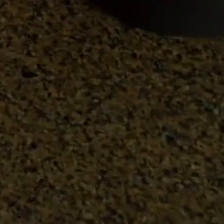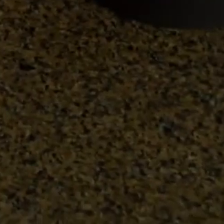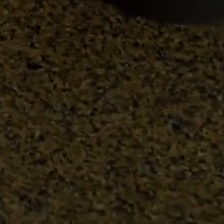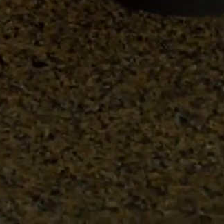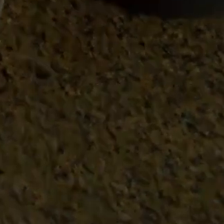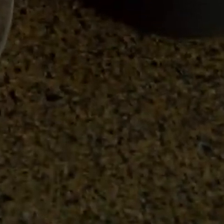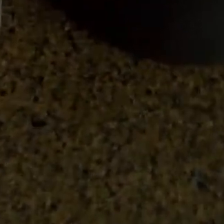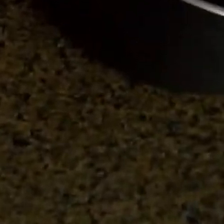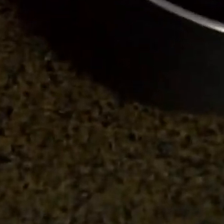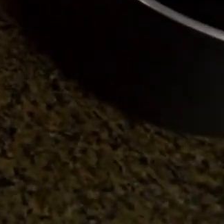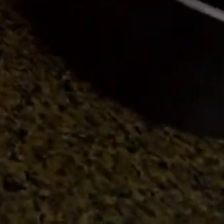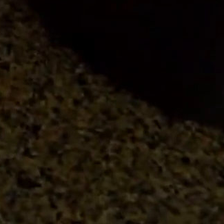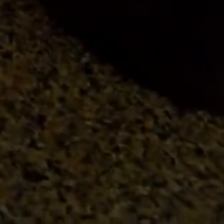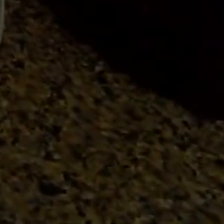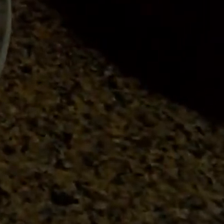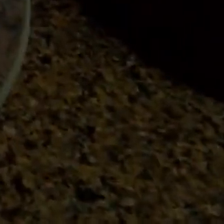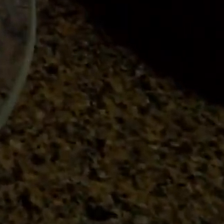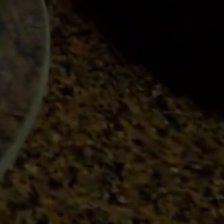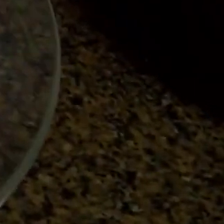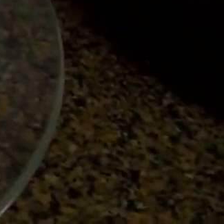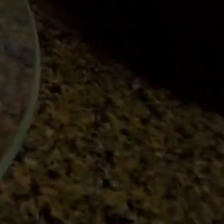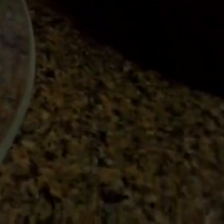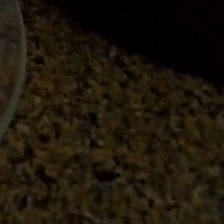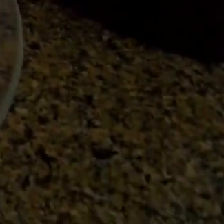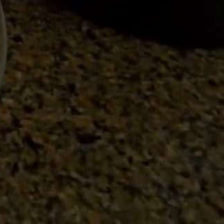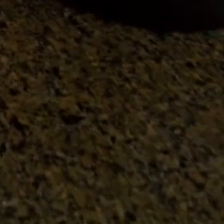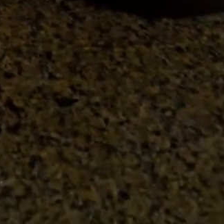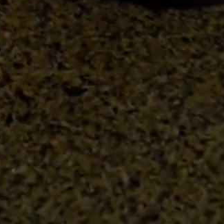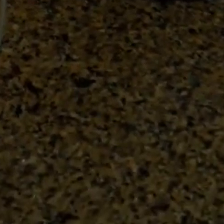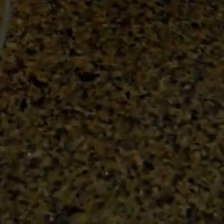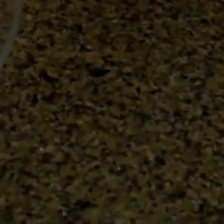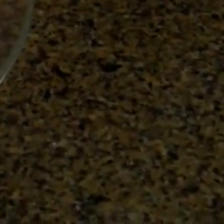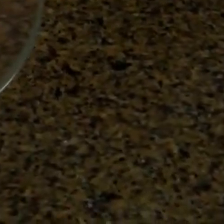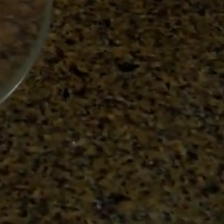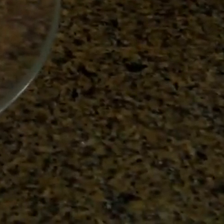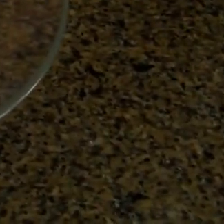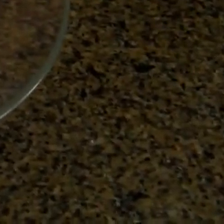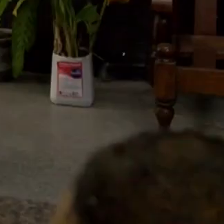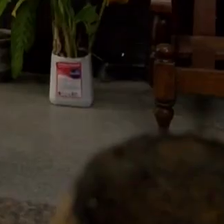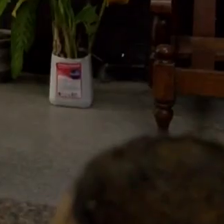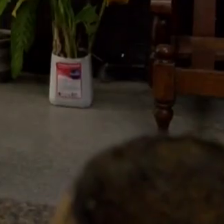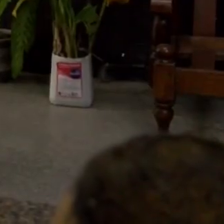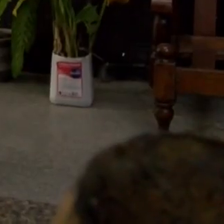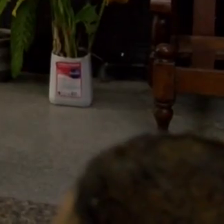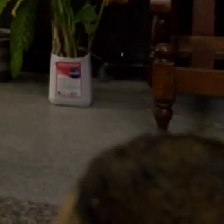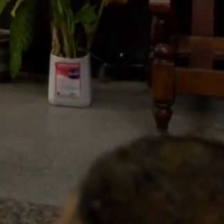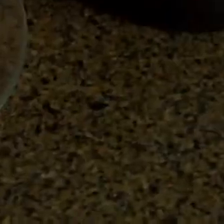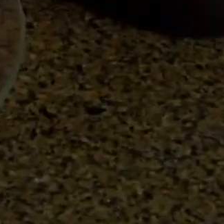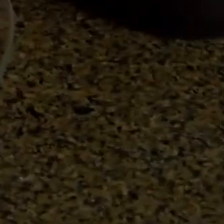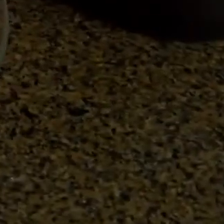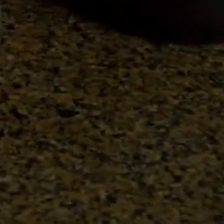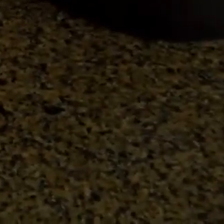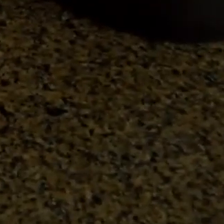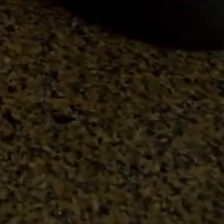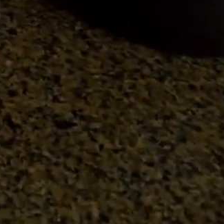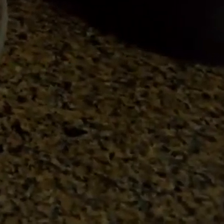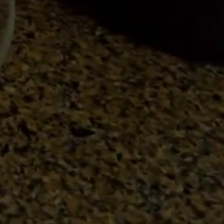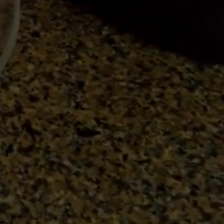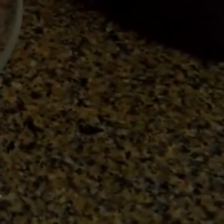garfinho. Vai amassando, deixa como se fosse, ó, uma pastinha, certo?